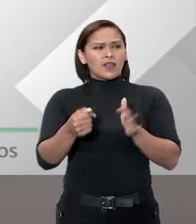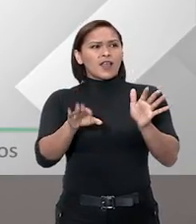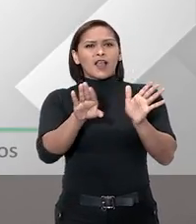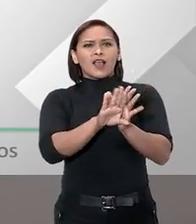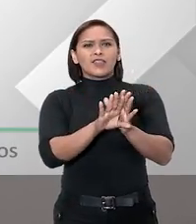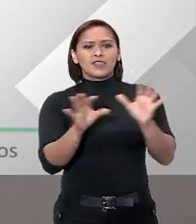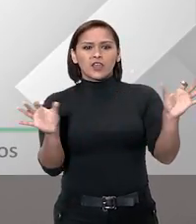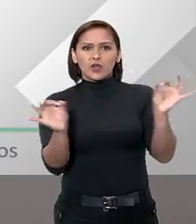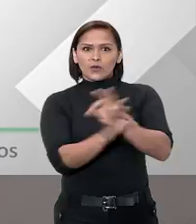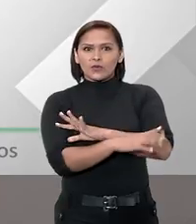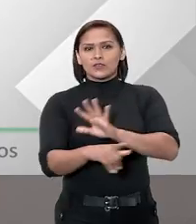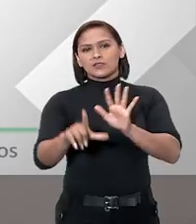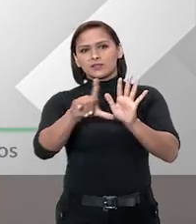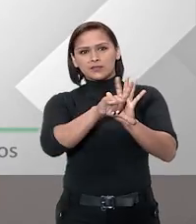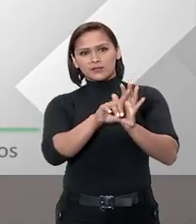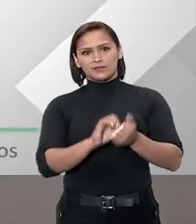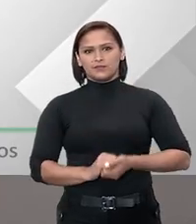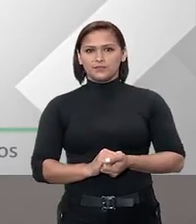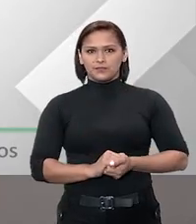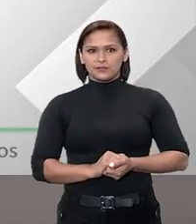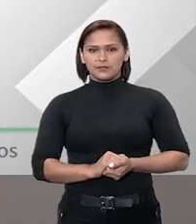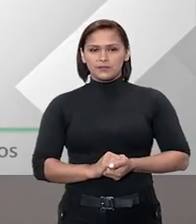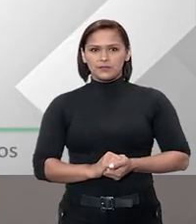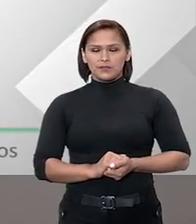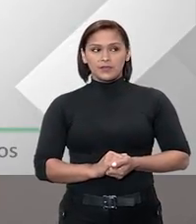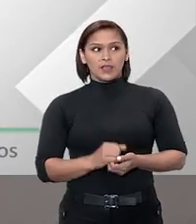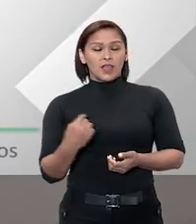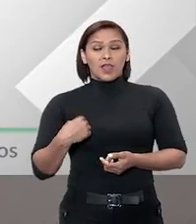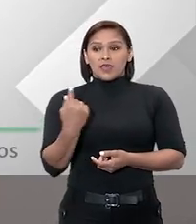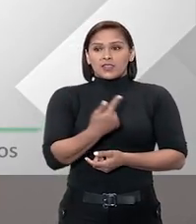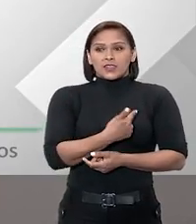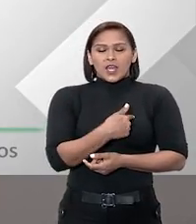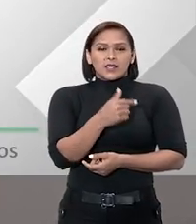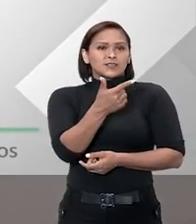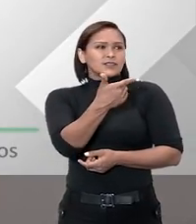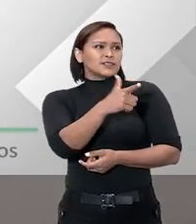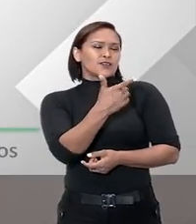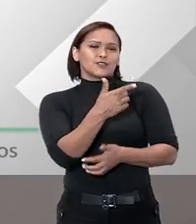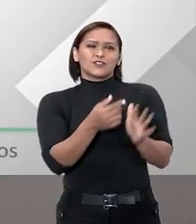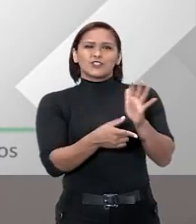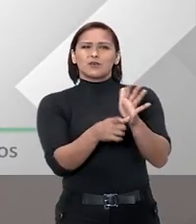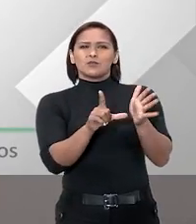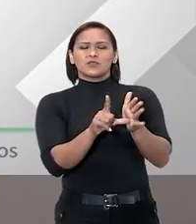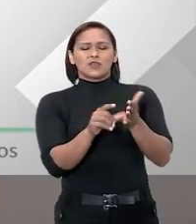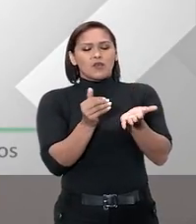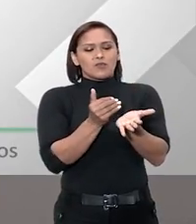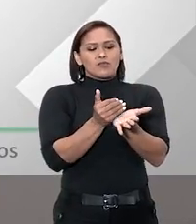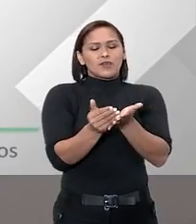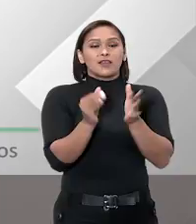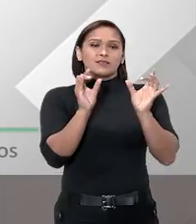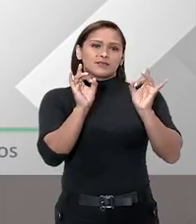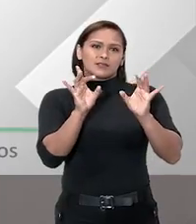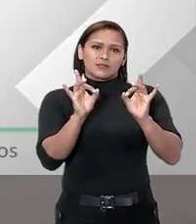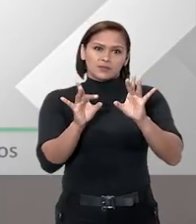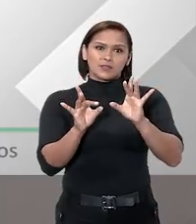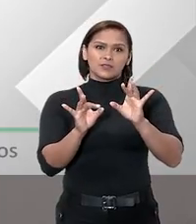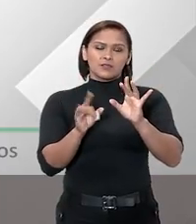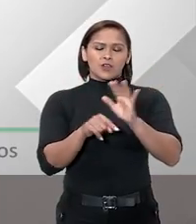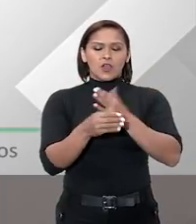a concretização da lei? Nós não tínhamos um procedimento